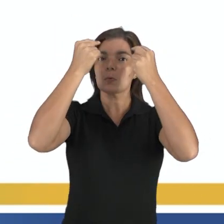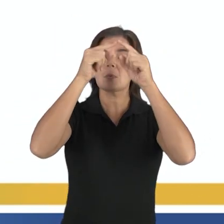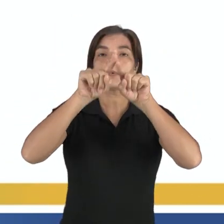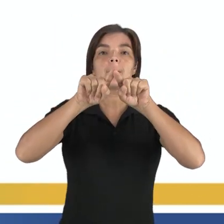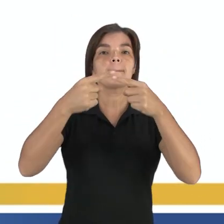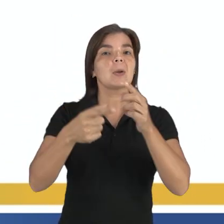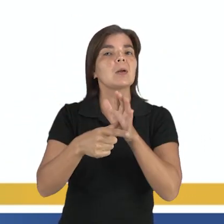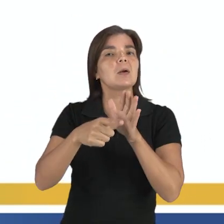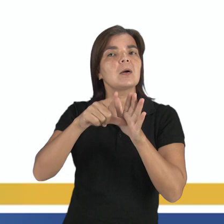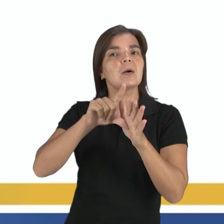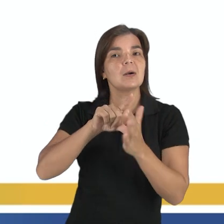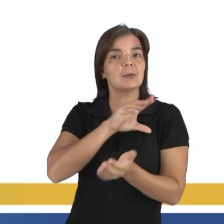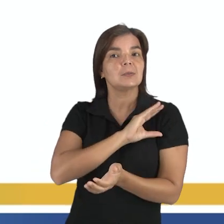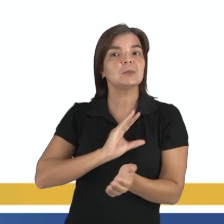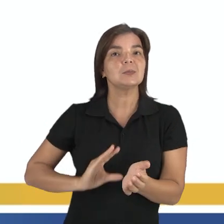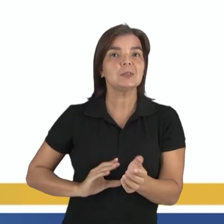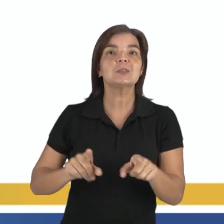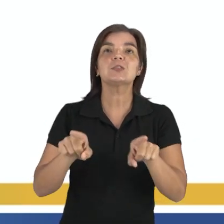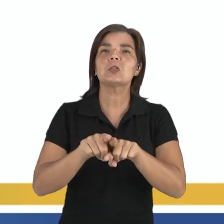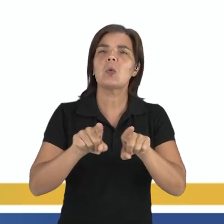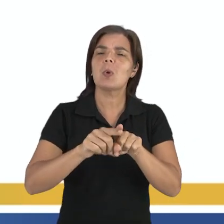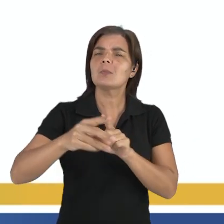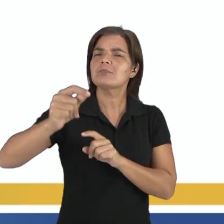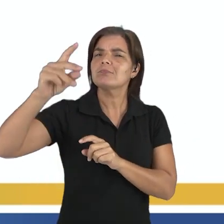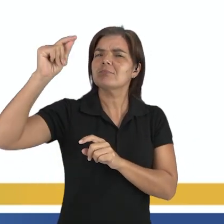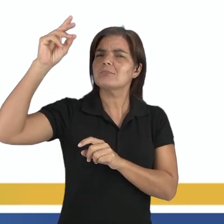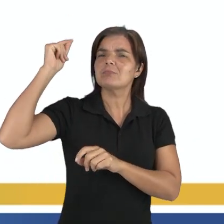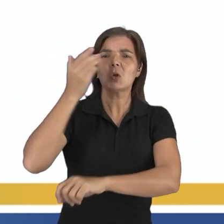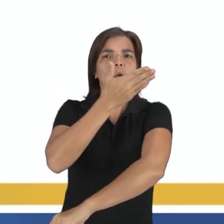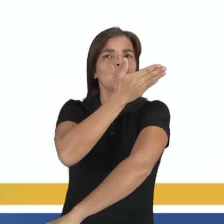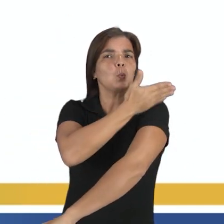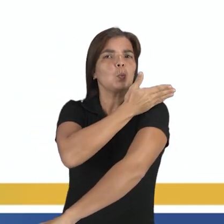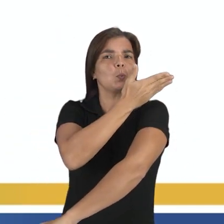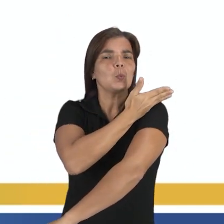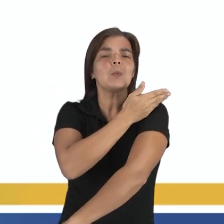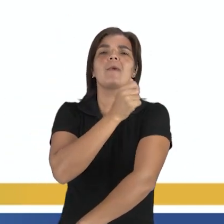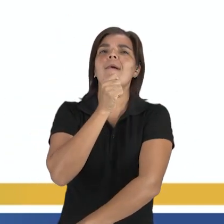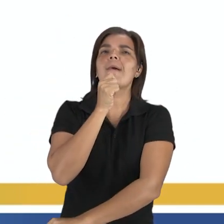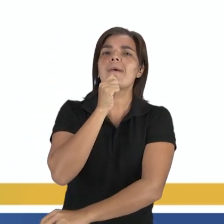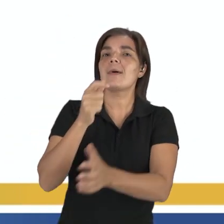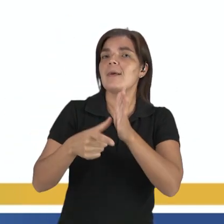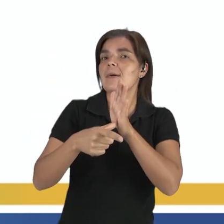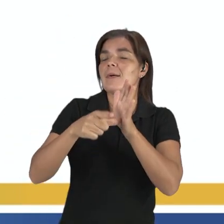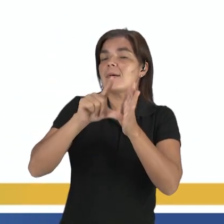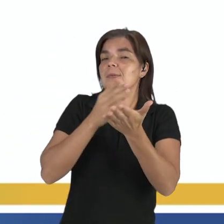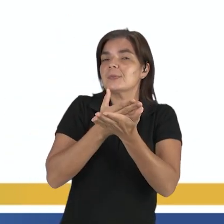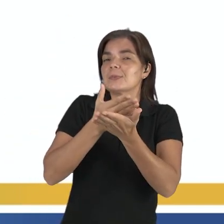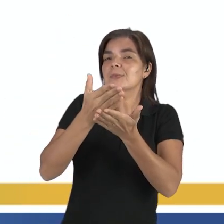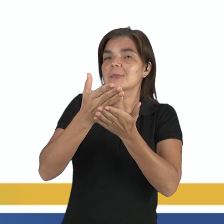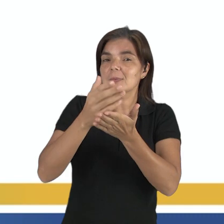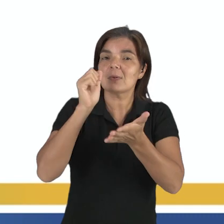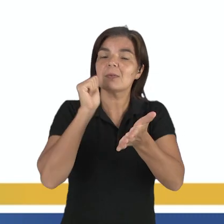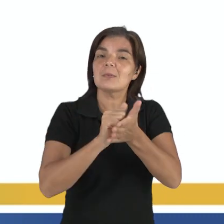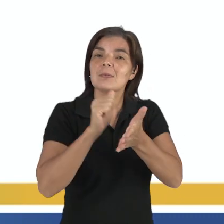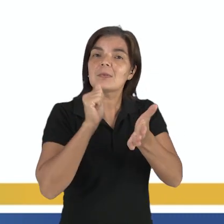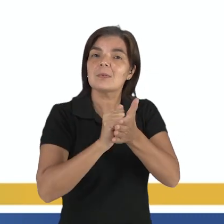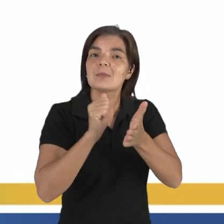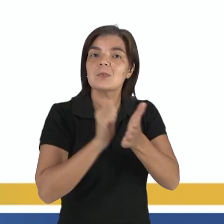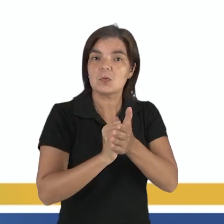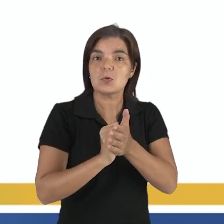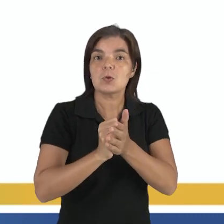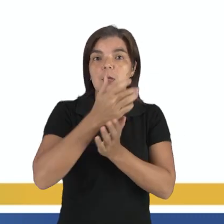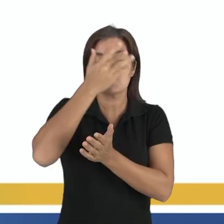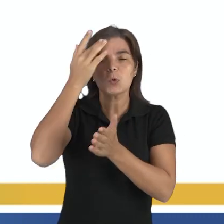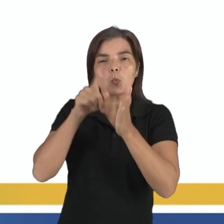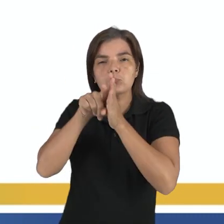só que bem antes dos tempos gregos, lá na pré-história ainda, antes do começo da escrita,